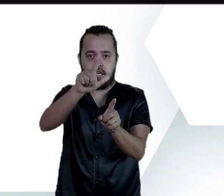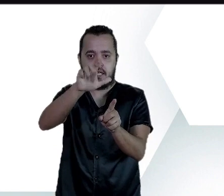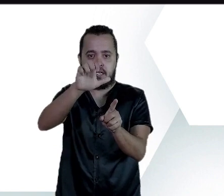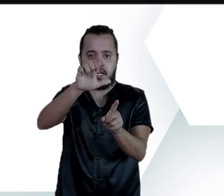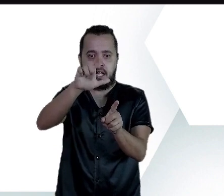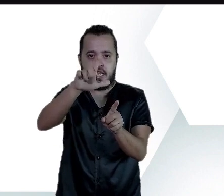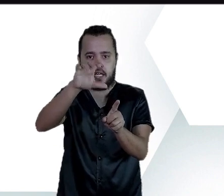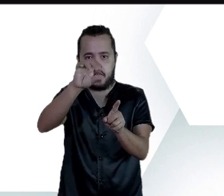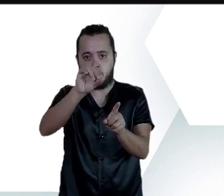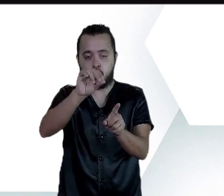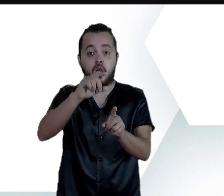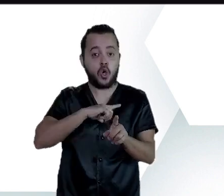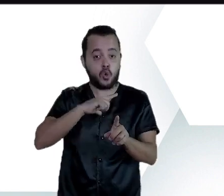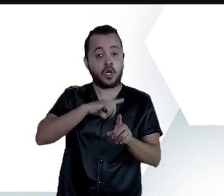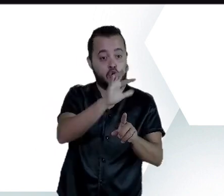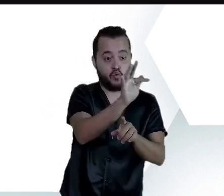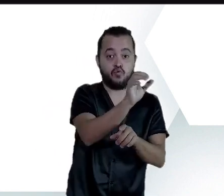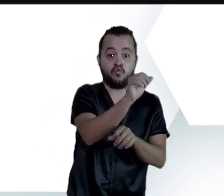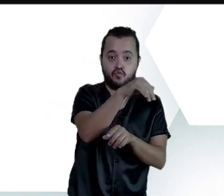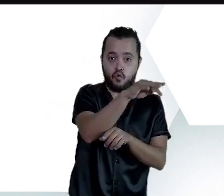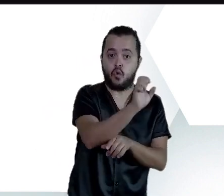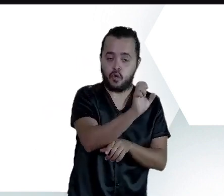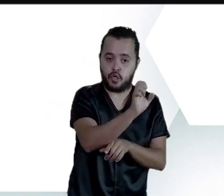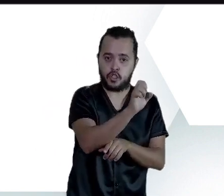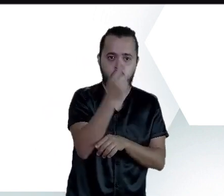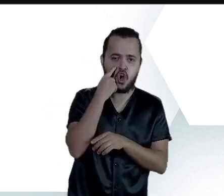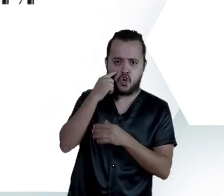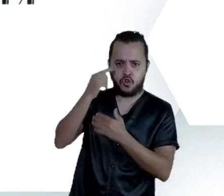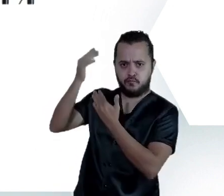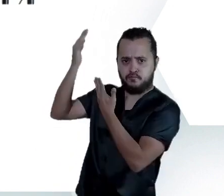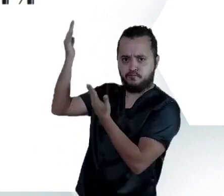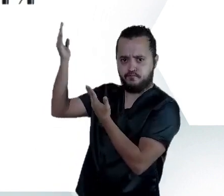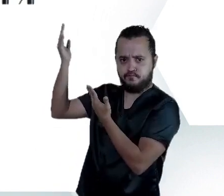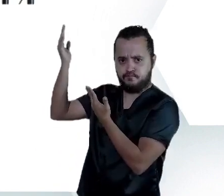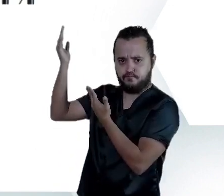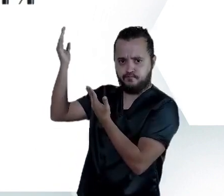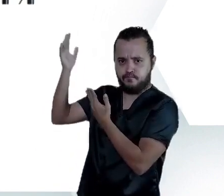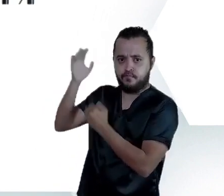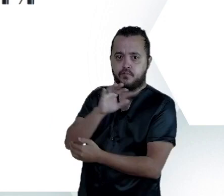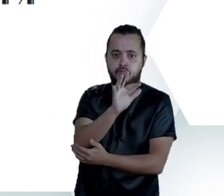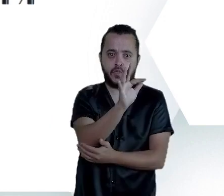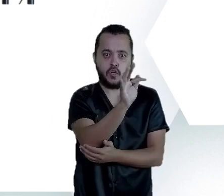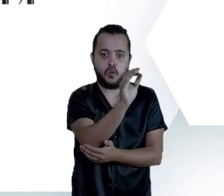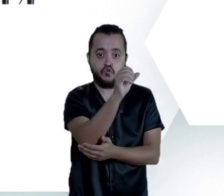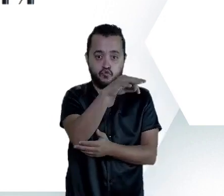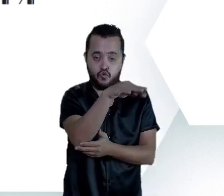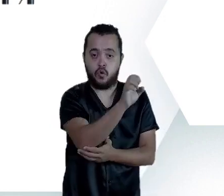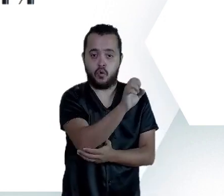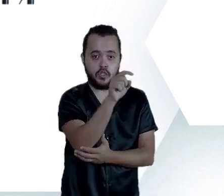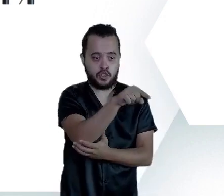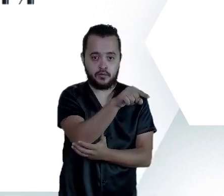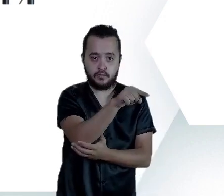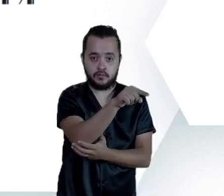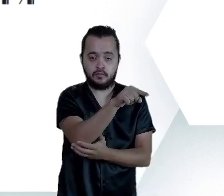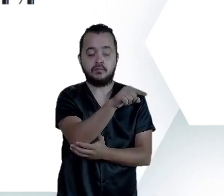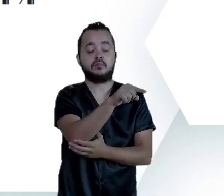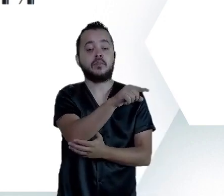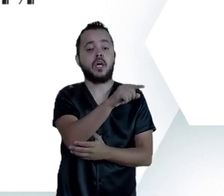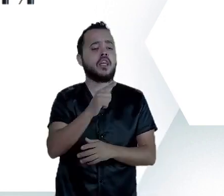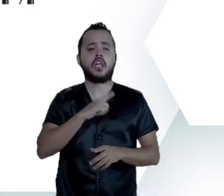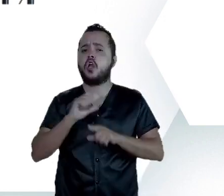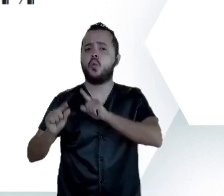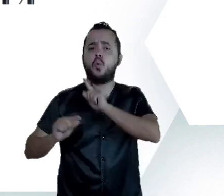fonte, tá, geradora de tensão. Verifica comigo, eu tenho uma fonte geradora de tensão e nesse